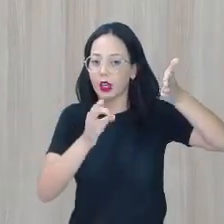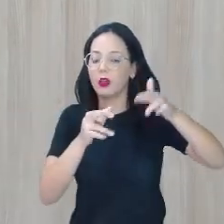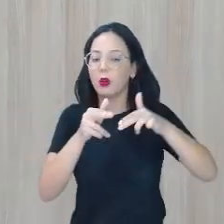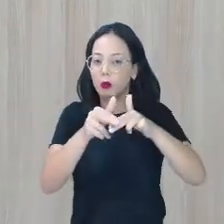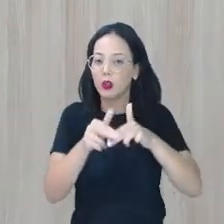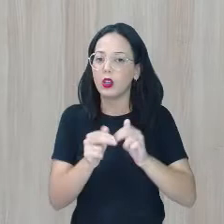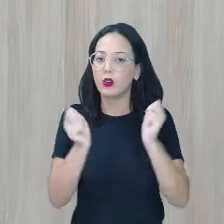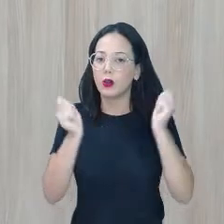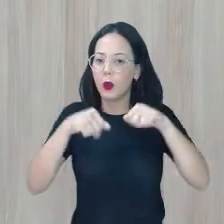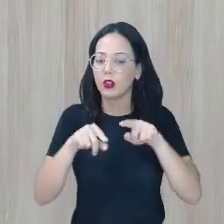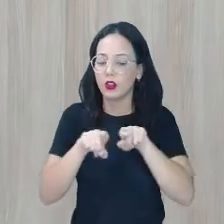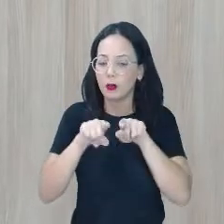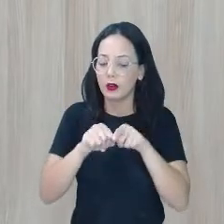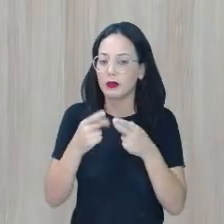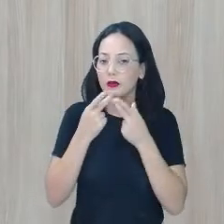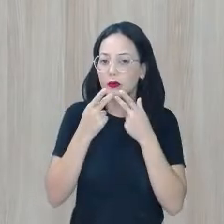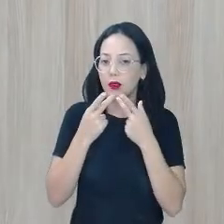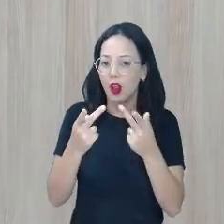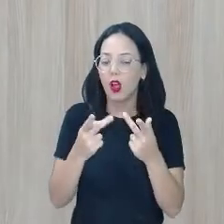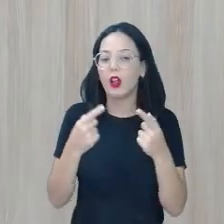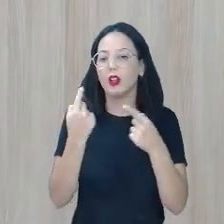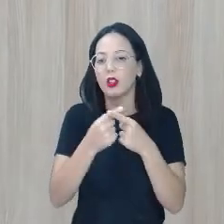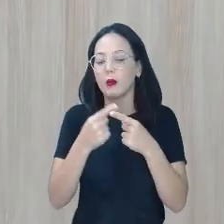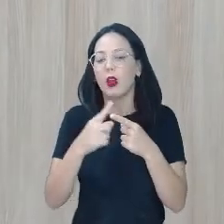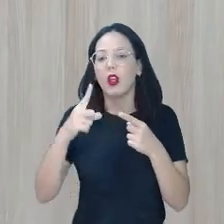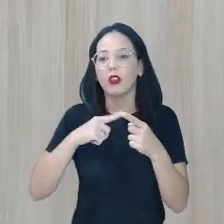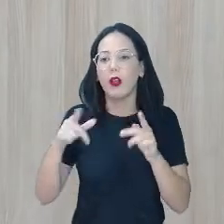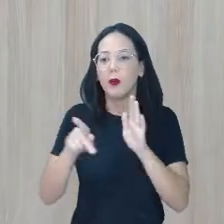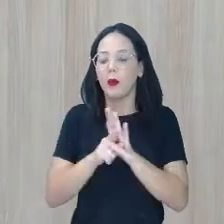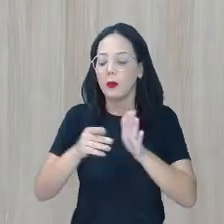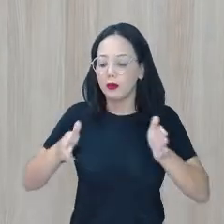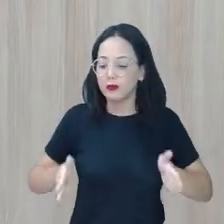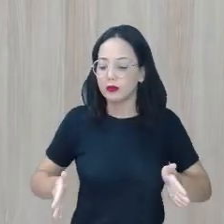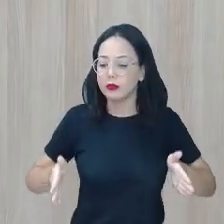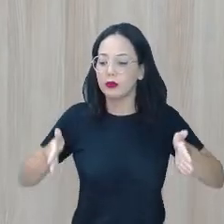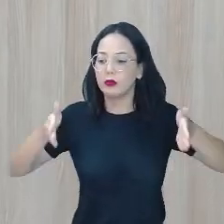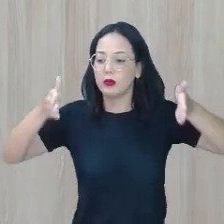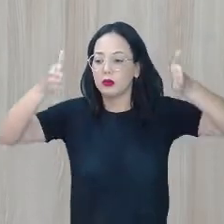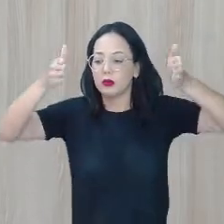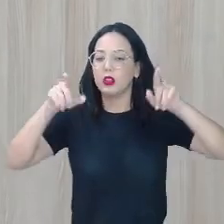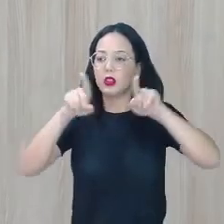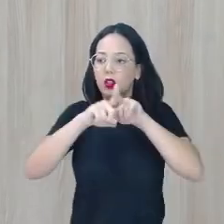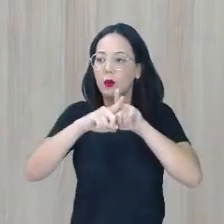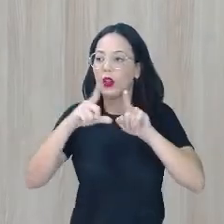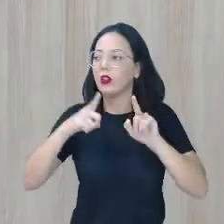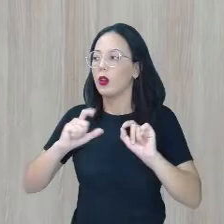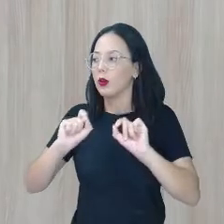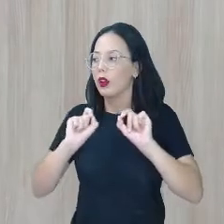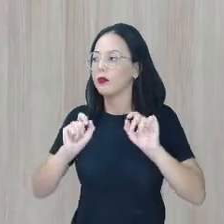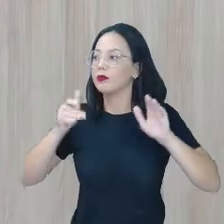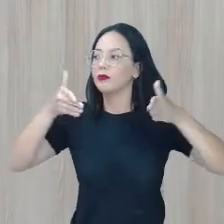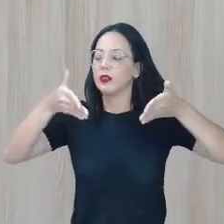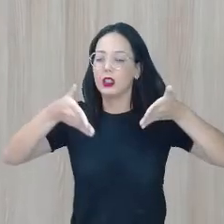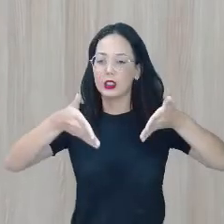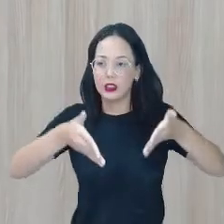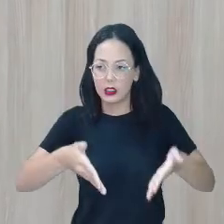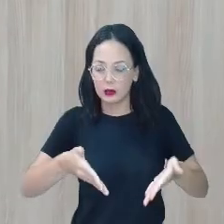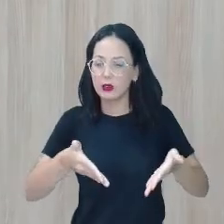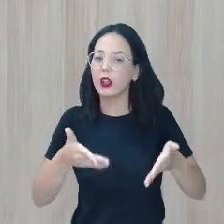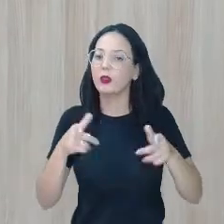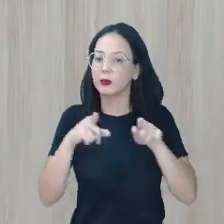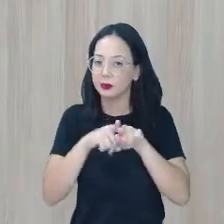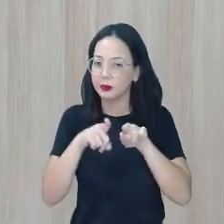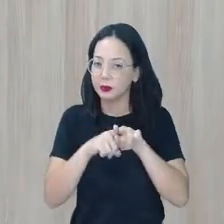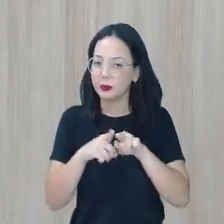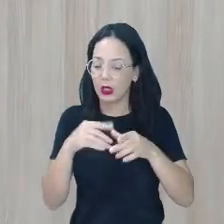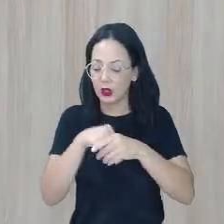pode dizer, né, que ao mesmo tempo, né, que a gente tem a muralha, a gente tem também um grande cemitério ali, né, professor? E